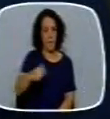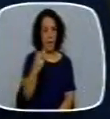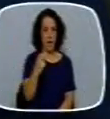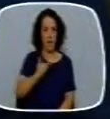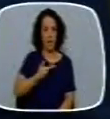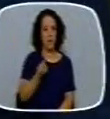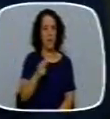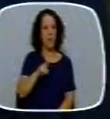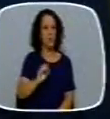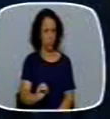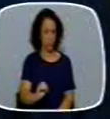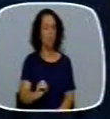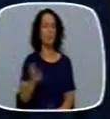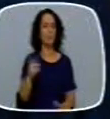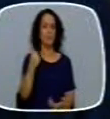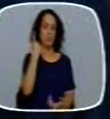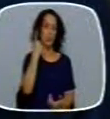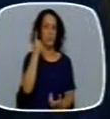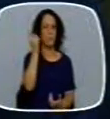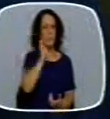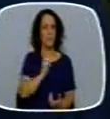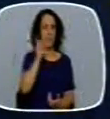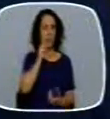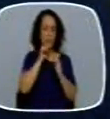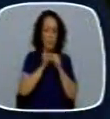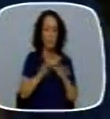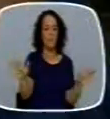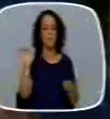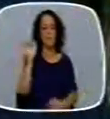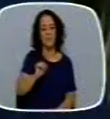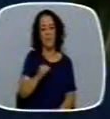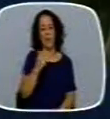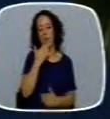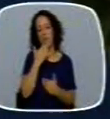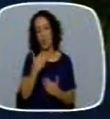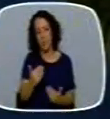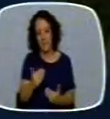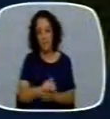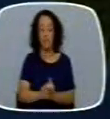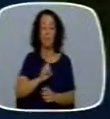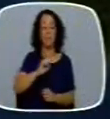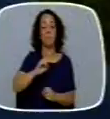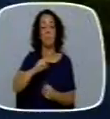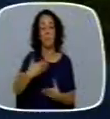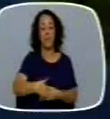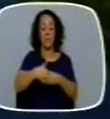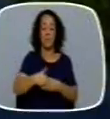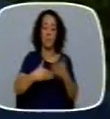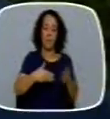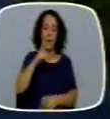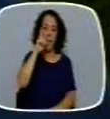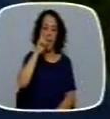um dia importante e que tem aqui uma mensagem que tem que ser passada. Sim, muito obrigado. Deixe-me dar primeiro, cumprimentar a Tânia e o Zé, e